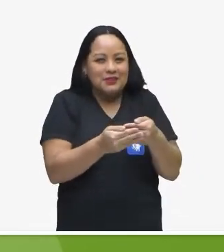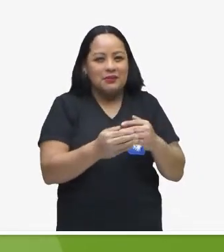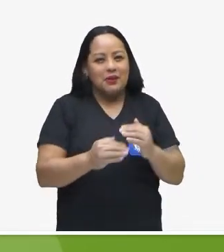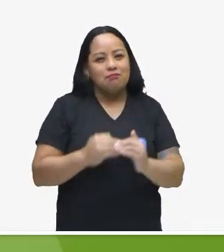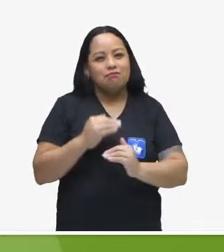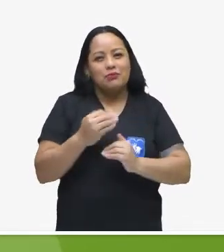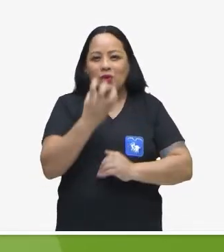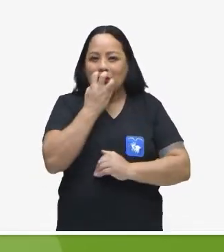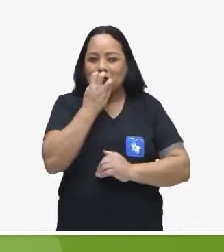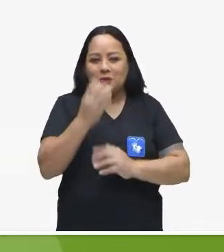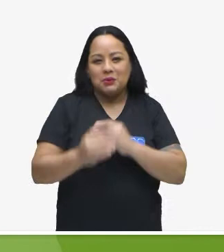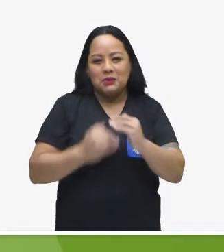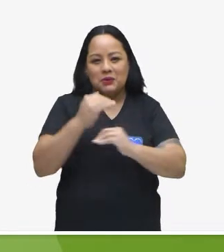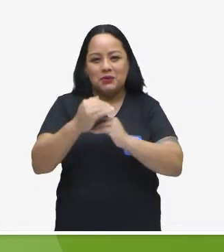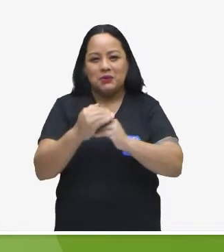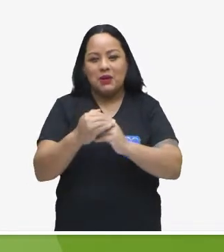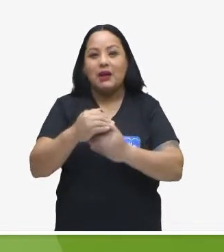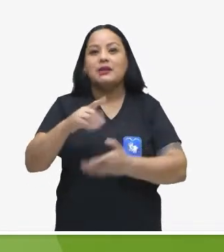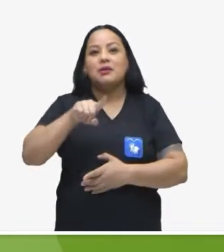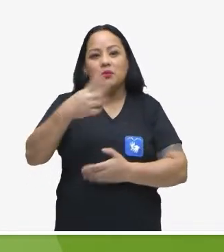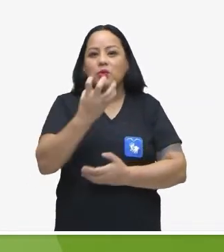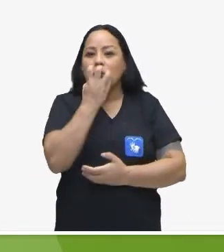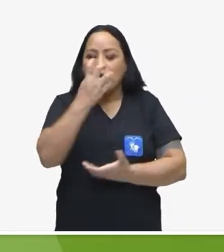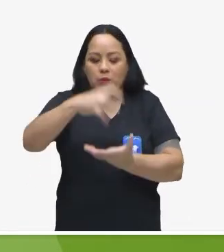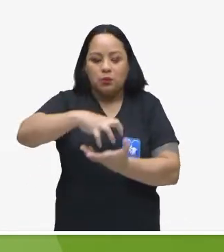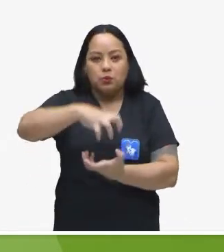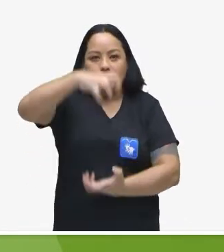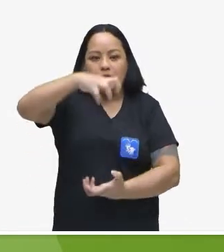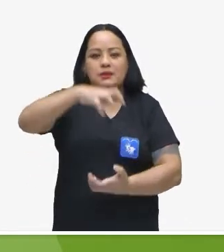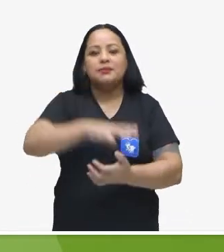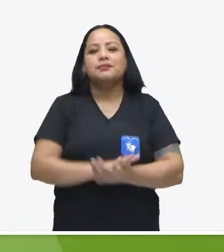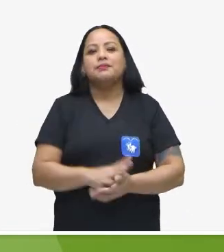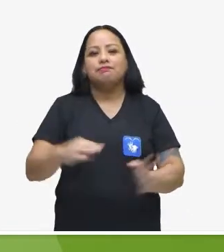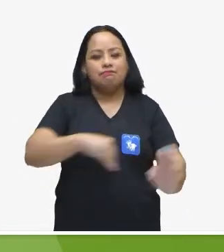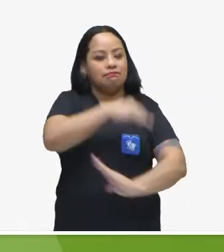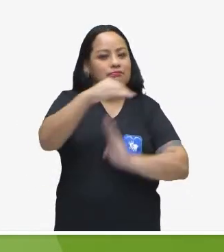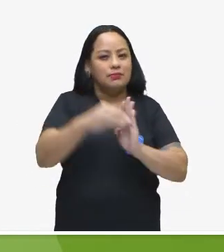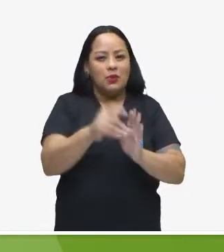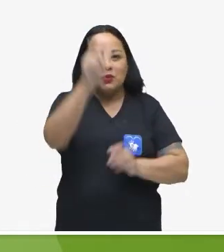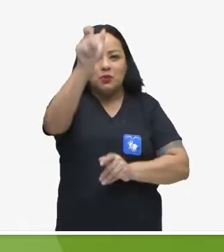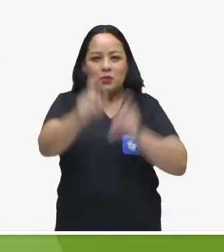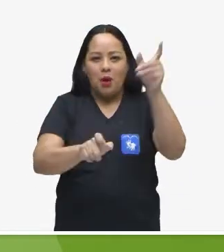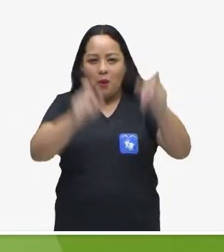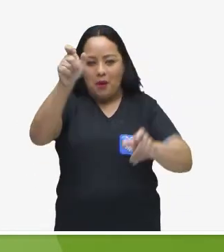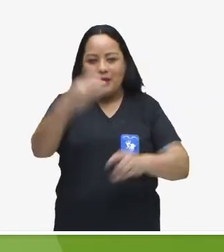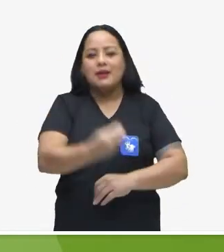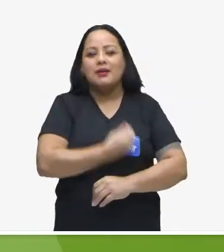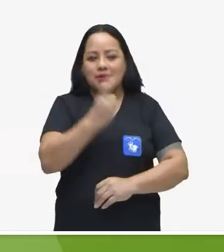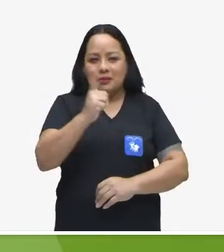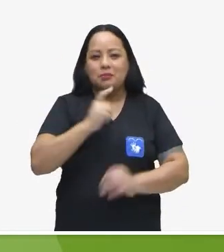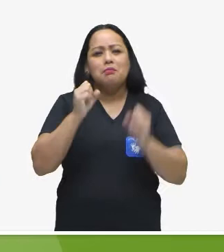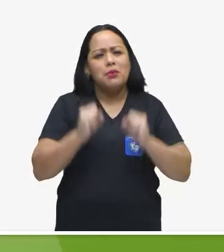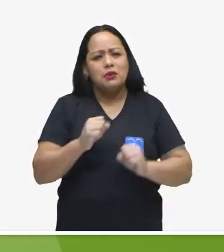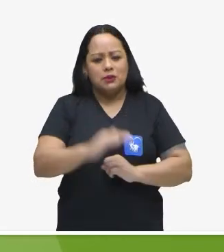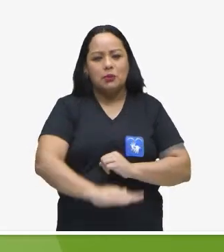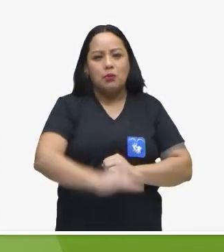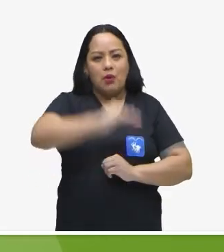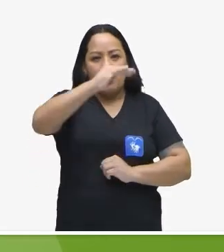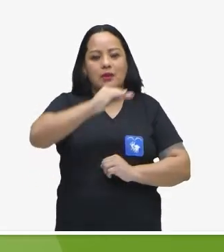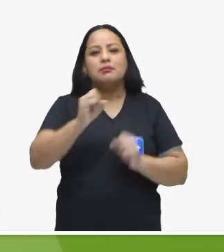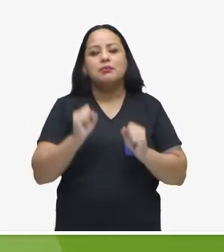crescendo até se tornar um indivíduo adulto. Então, todos os seres vivos têm essa capacidade de crescer, tá?